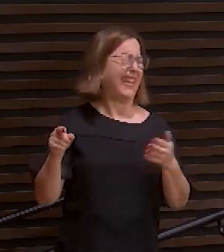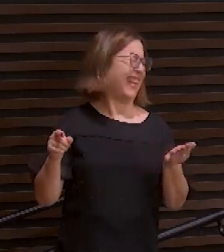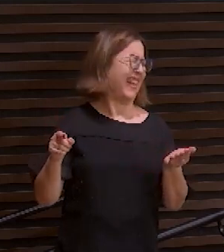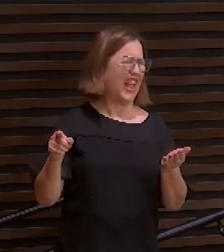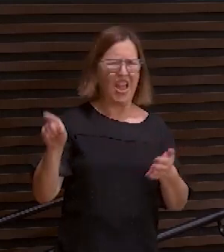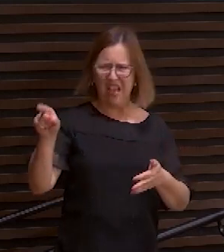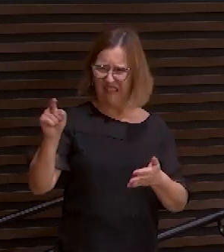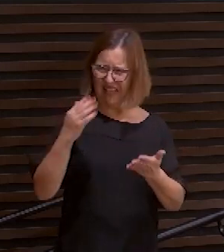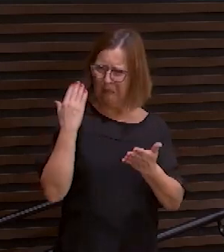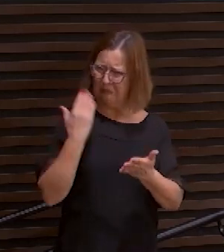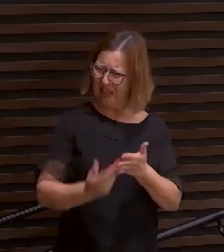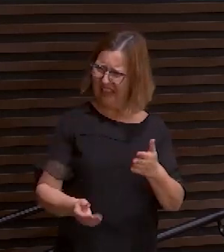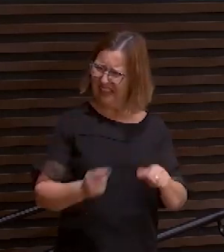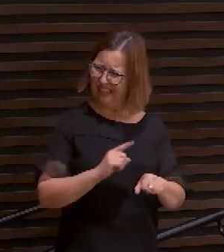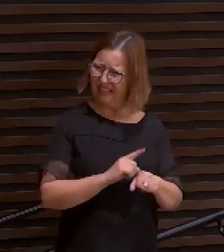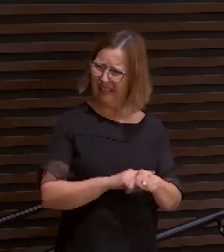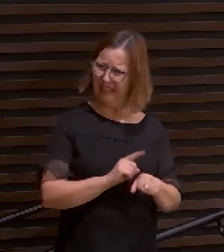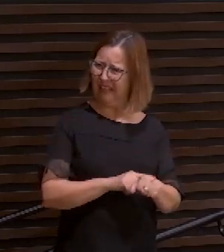perdendo tempo.